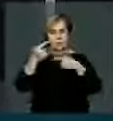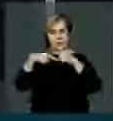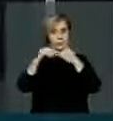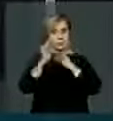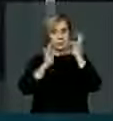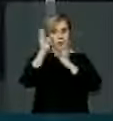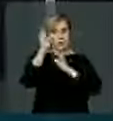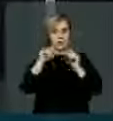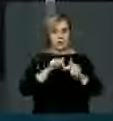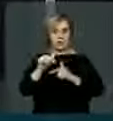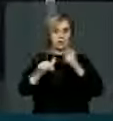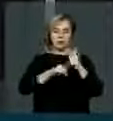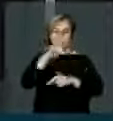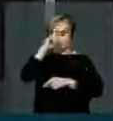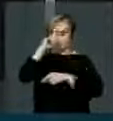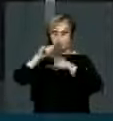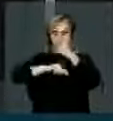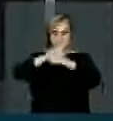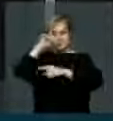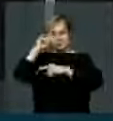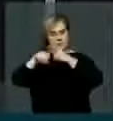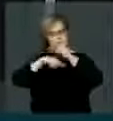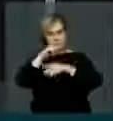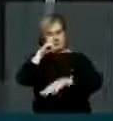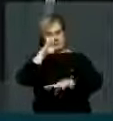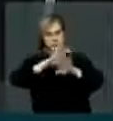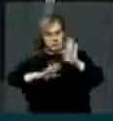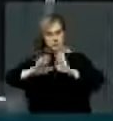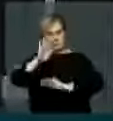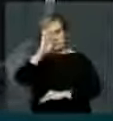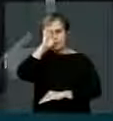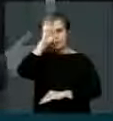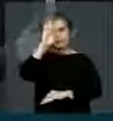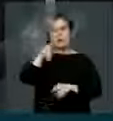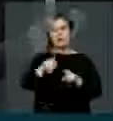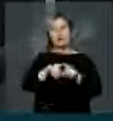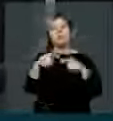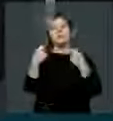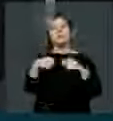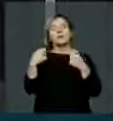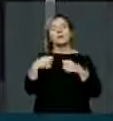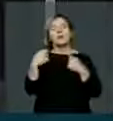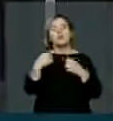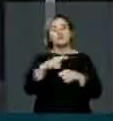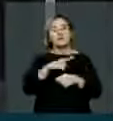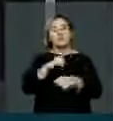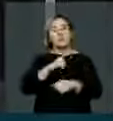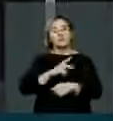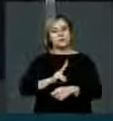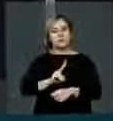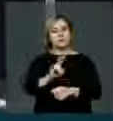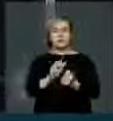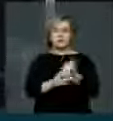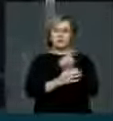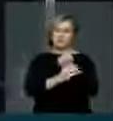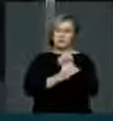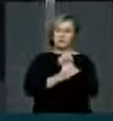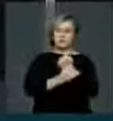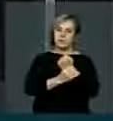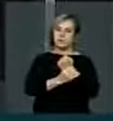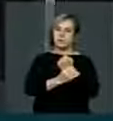as atividades do dia a dia de alto risco principalmente demandam na necessidade de termos sempre não é atividade